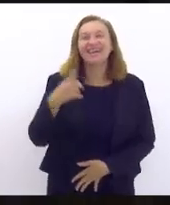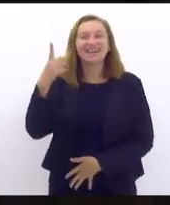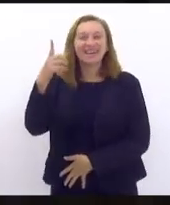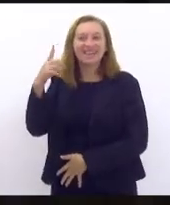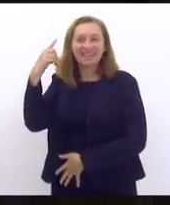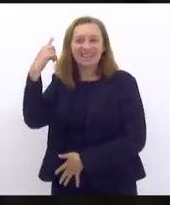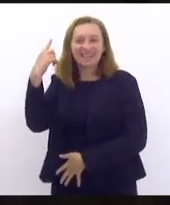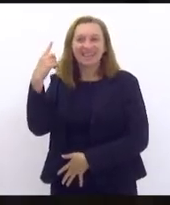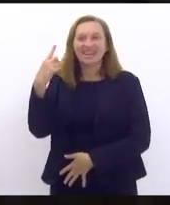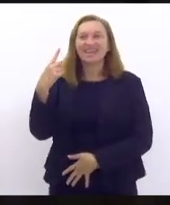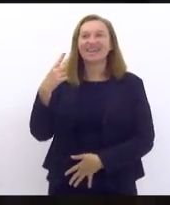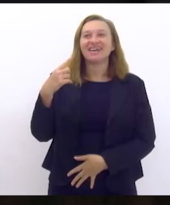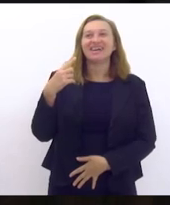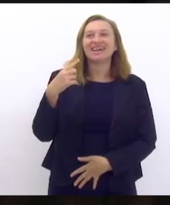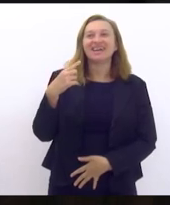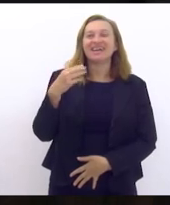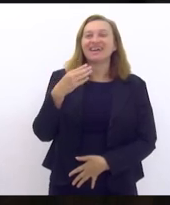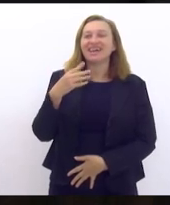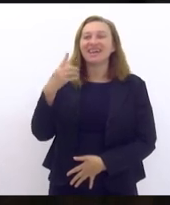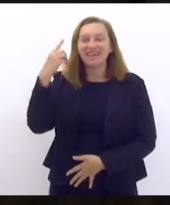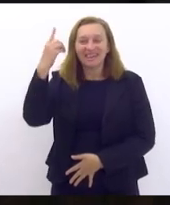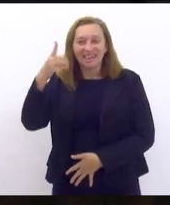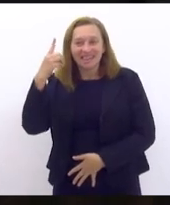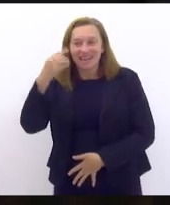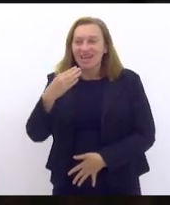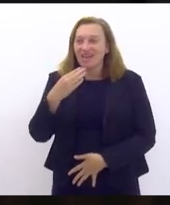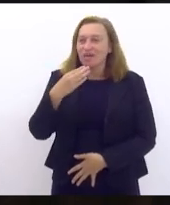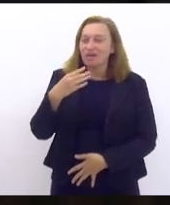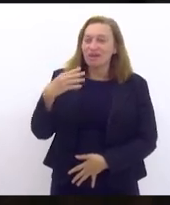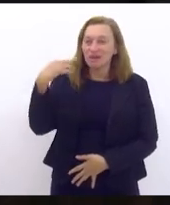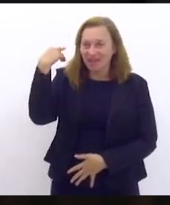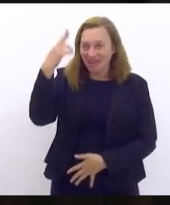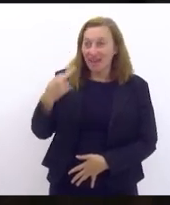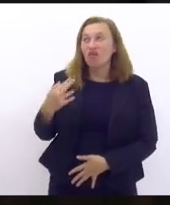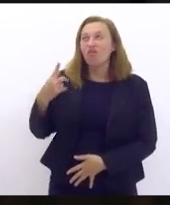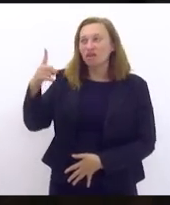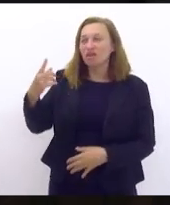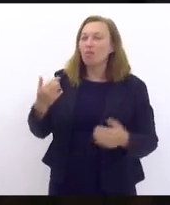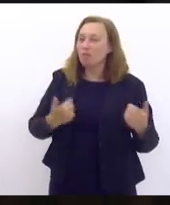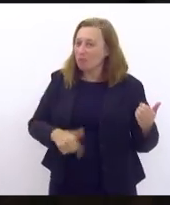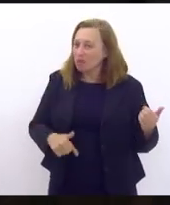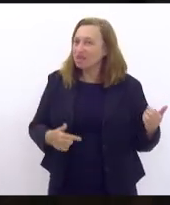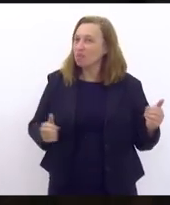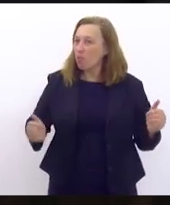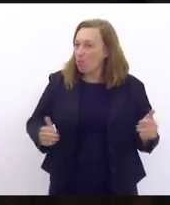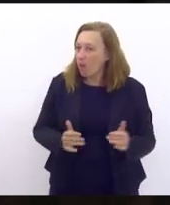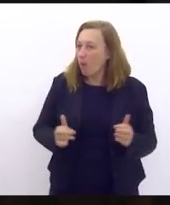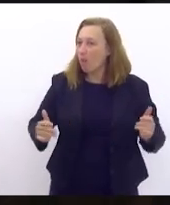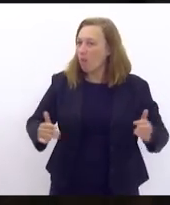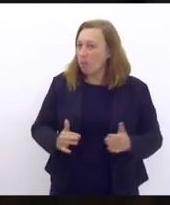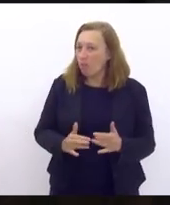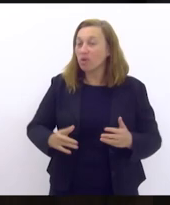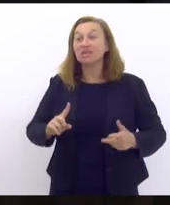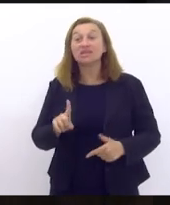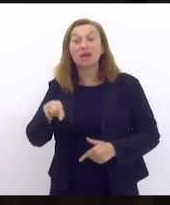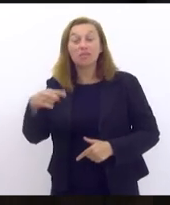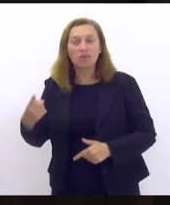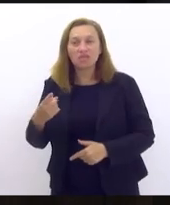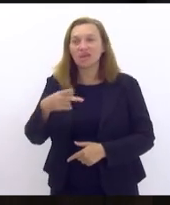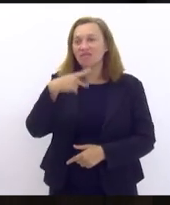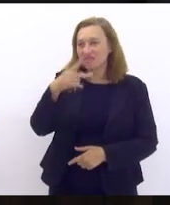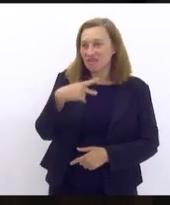Deputada Renata, eu pediria vocês vão poder tocar a zabumba, saltitar, logo depois da